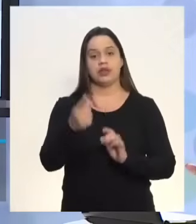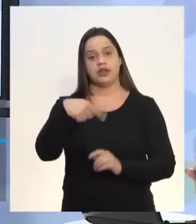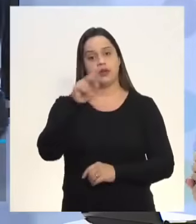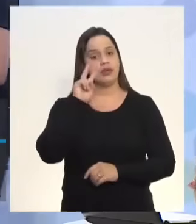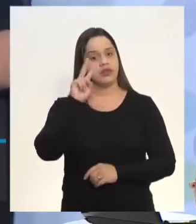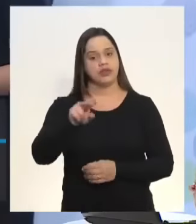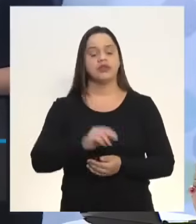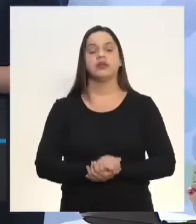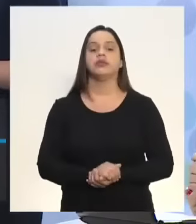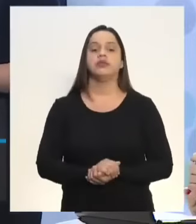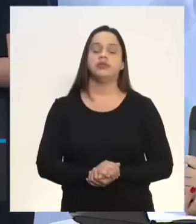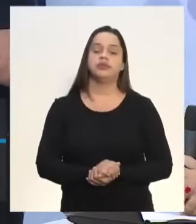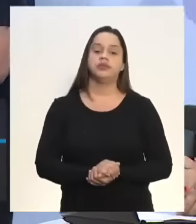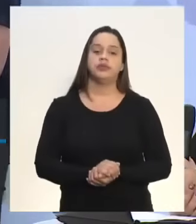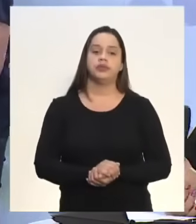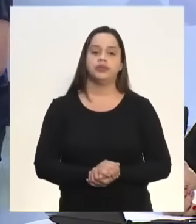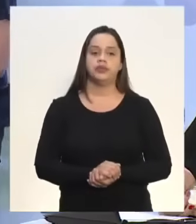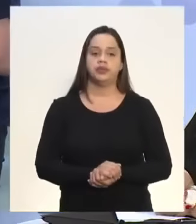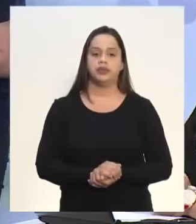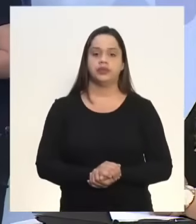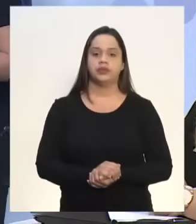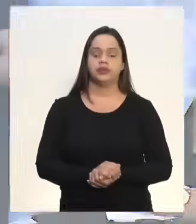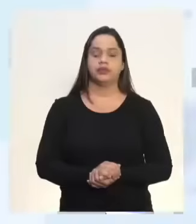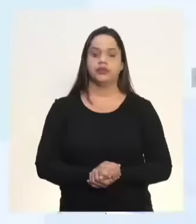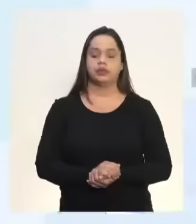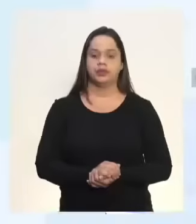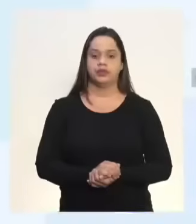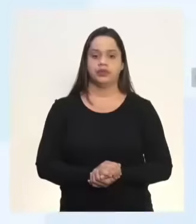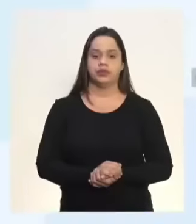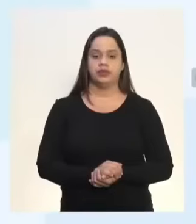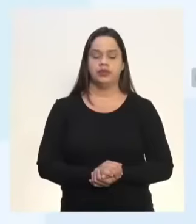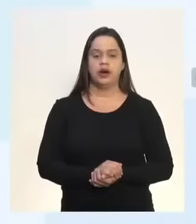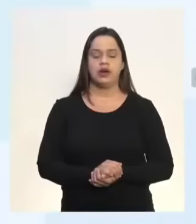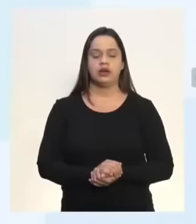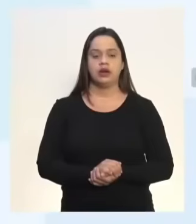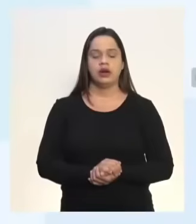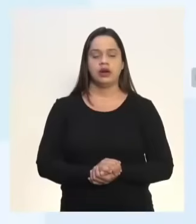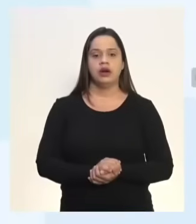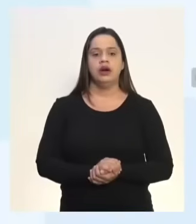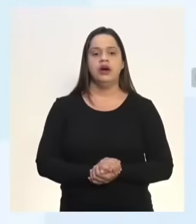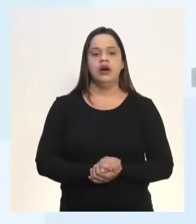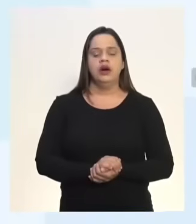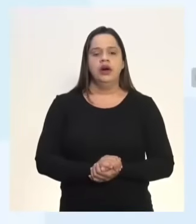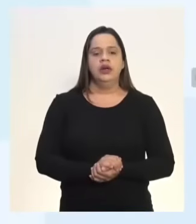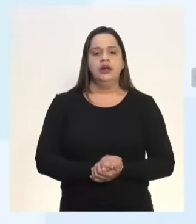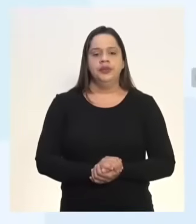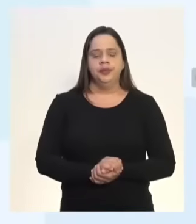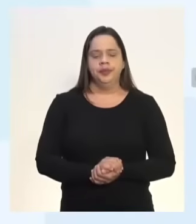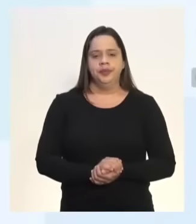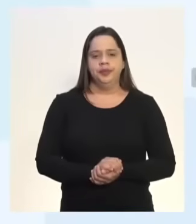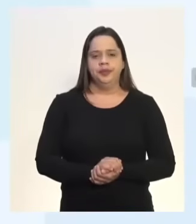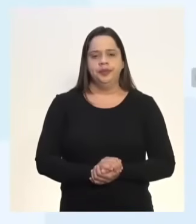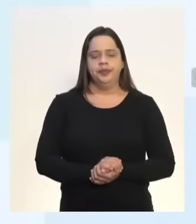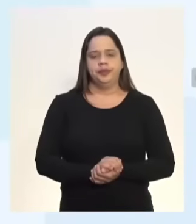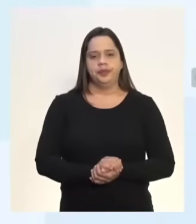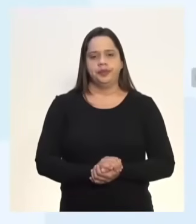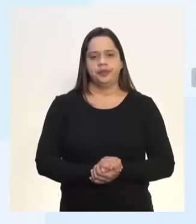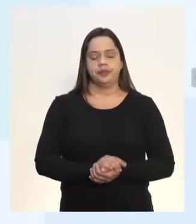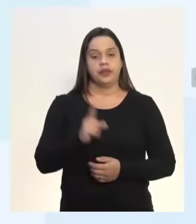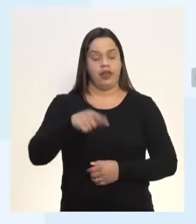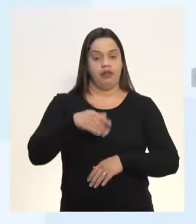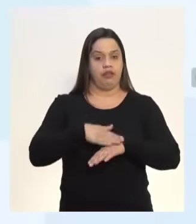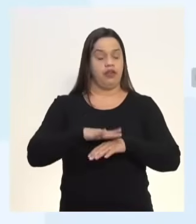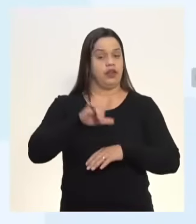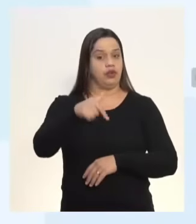aqui para vocês. Então, eu tenho alguns poliedros, né, que são feitos de uma outra forma, né? Não obrigatoriamente é